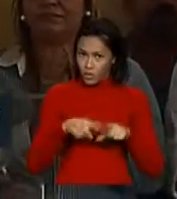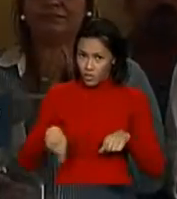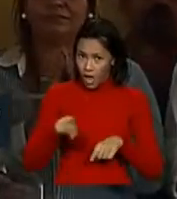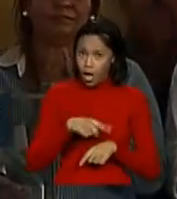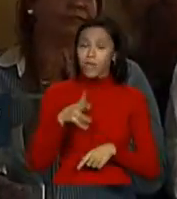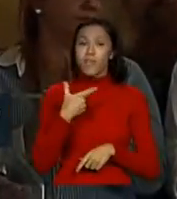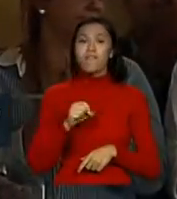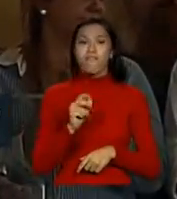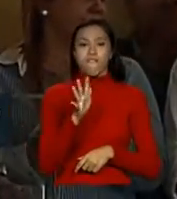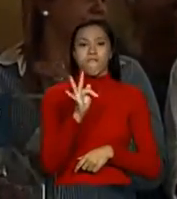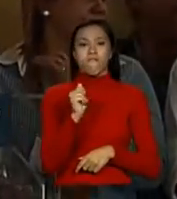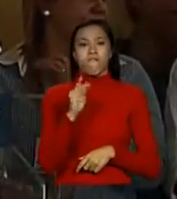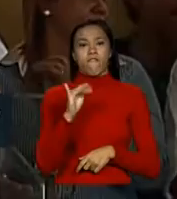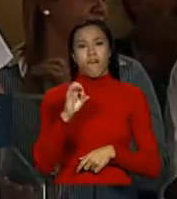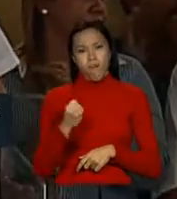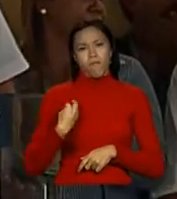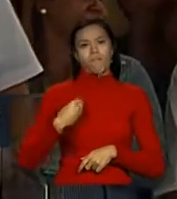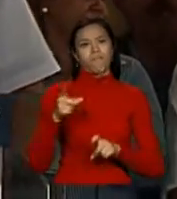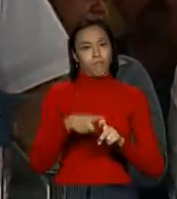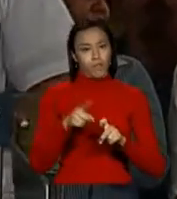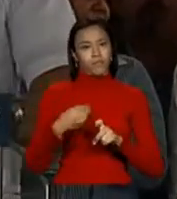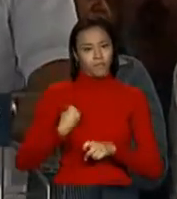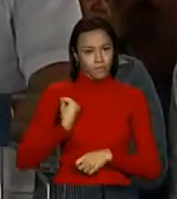Fábio que tá